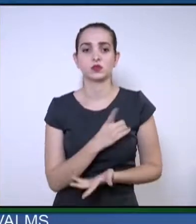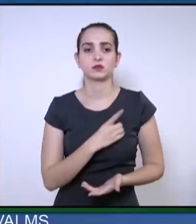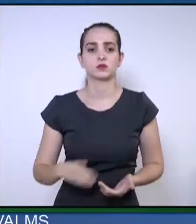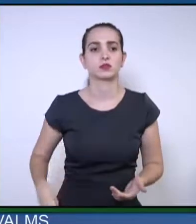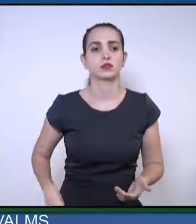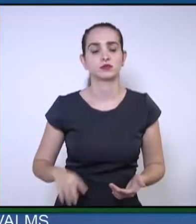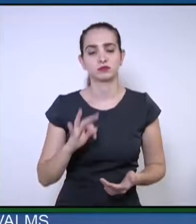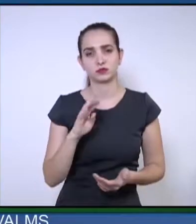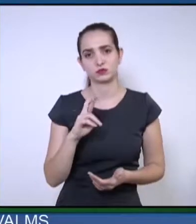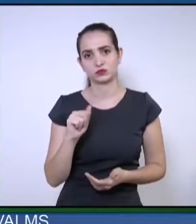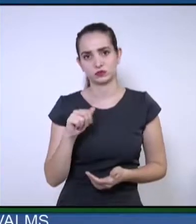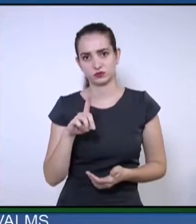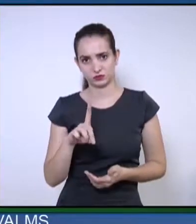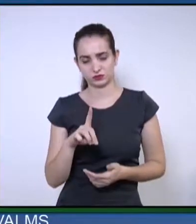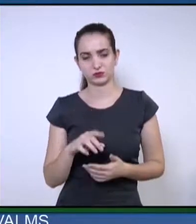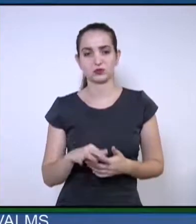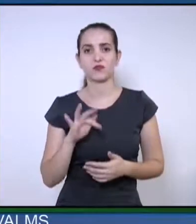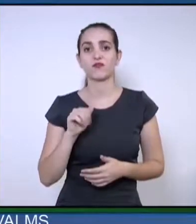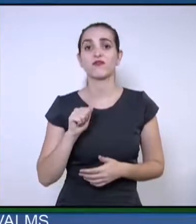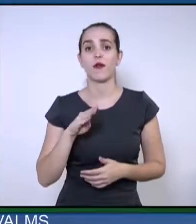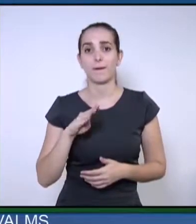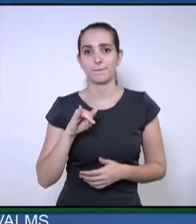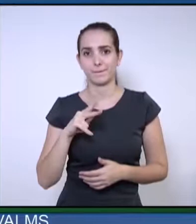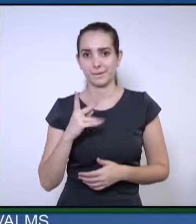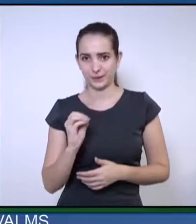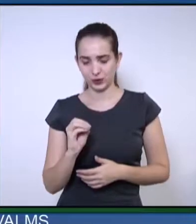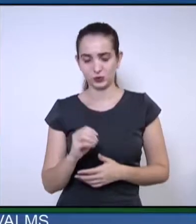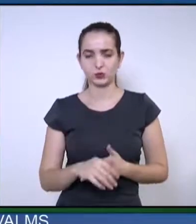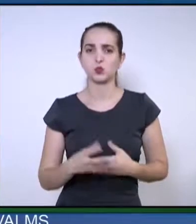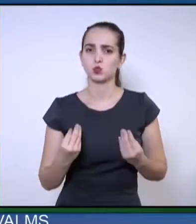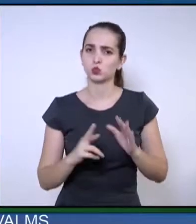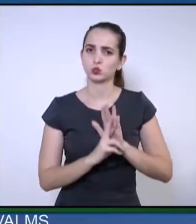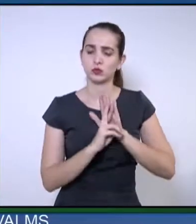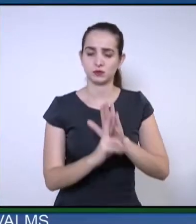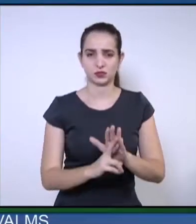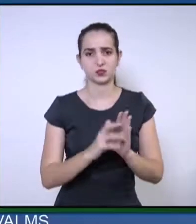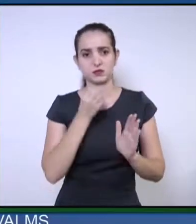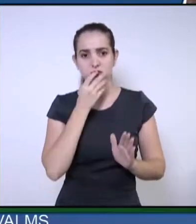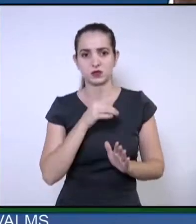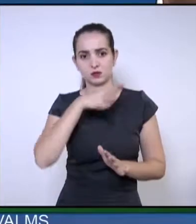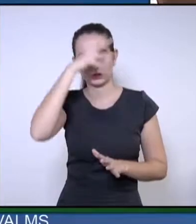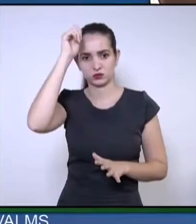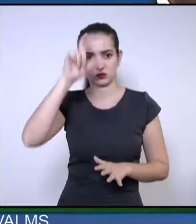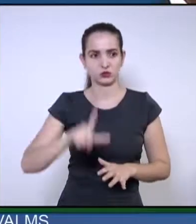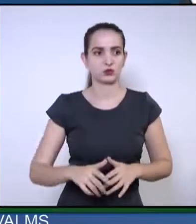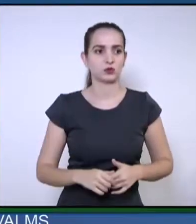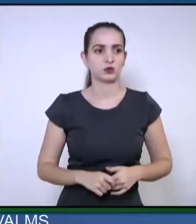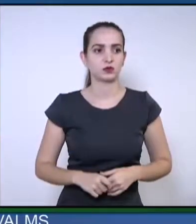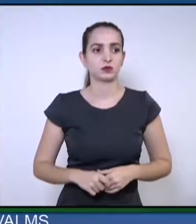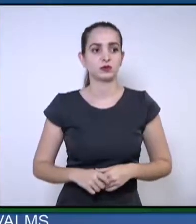Ricardo Trade, o Fabinho, que muito bem representa o Mato Grosso do Sul. Excelente, deputado.